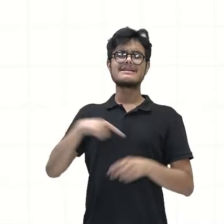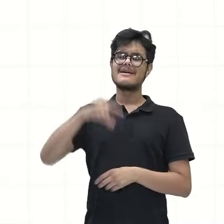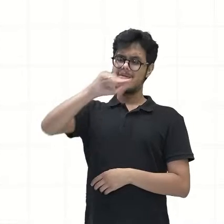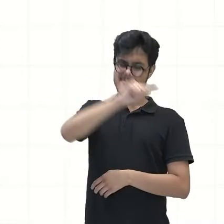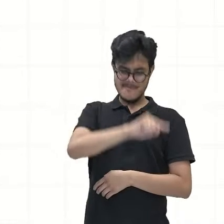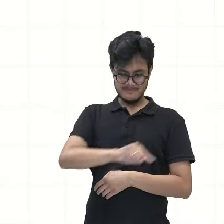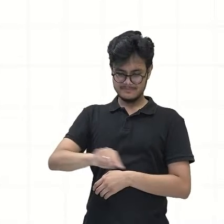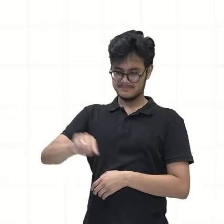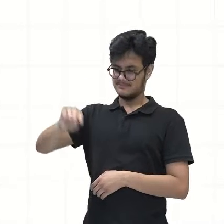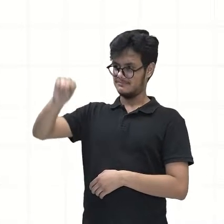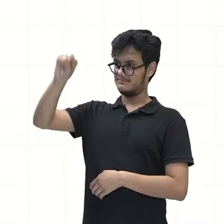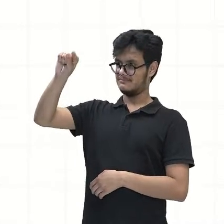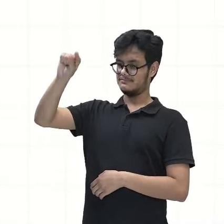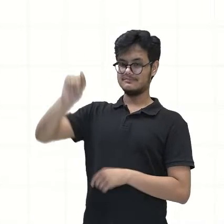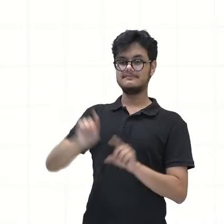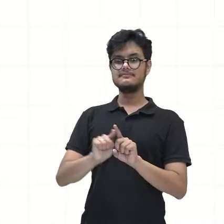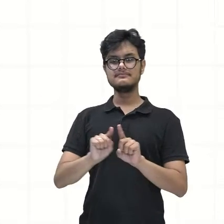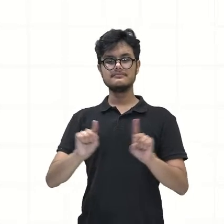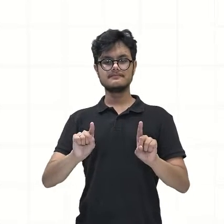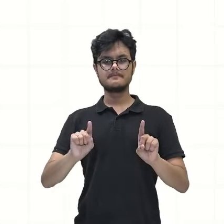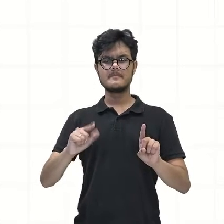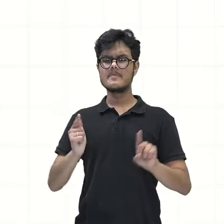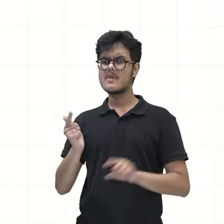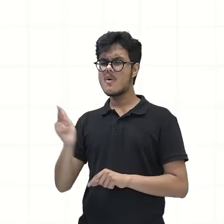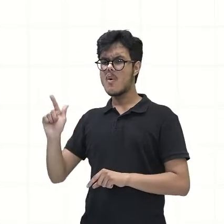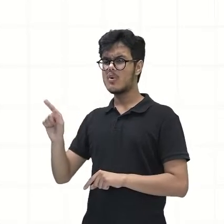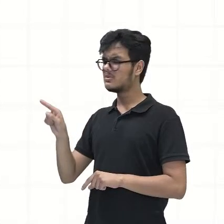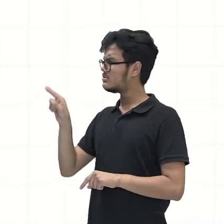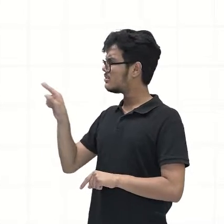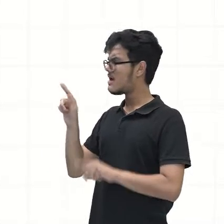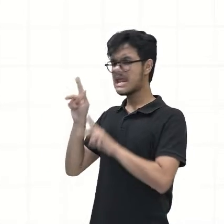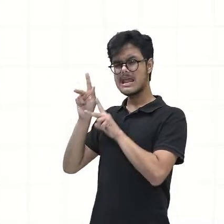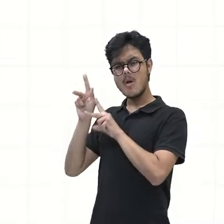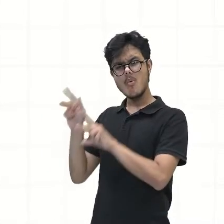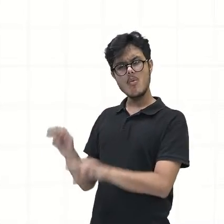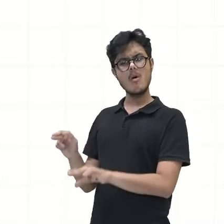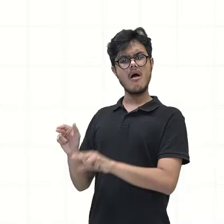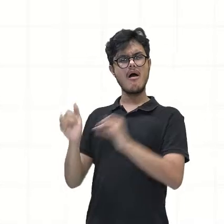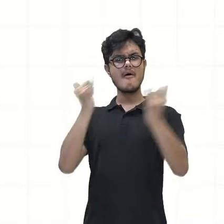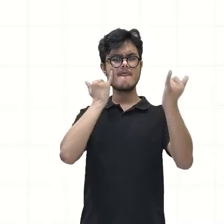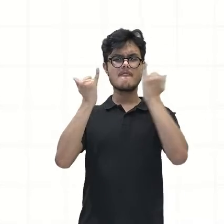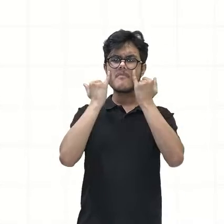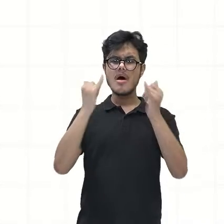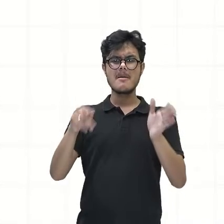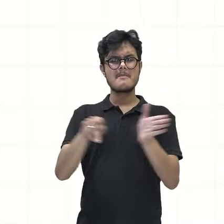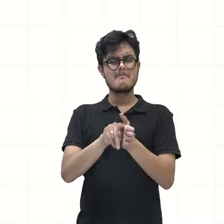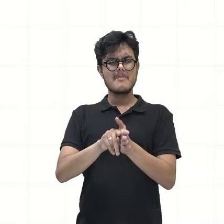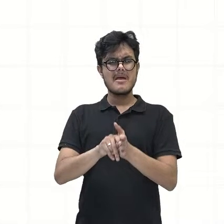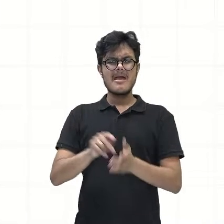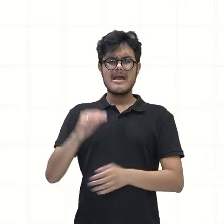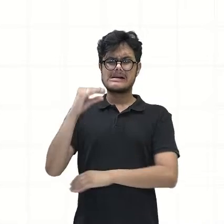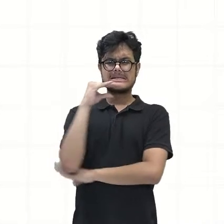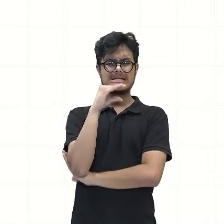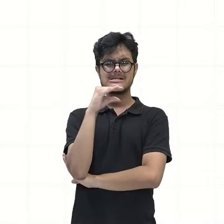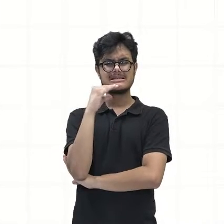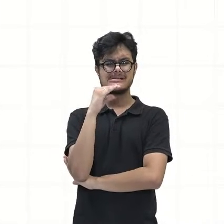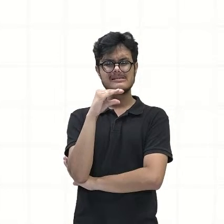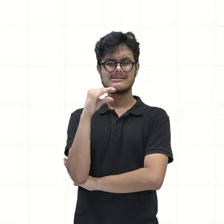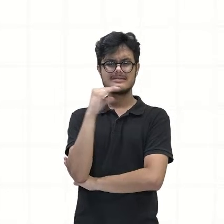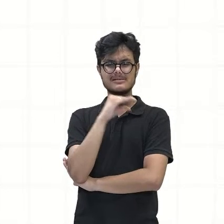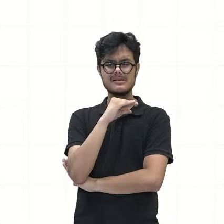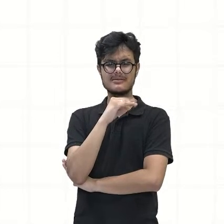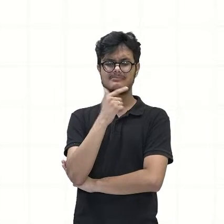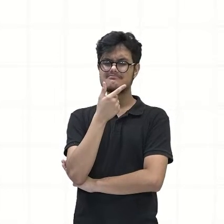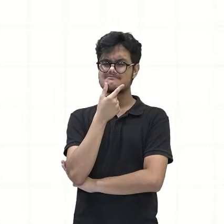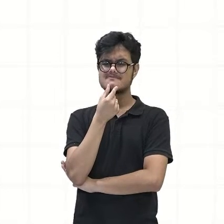legenda. Só que ao lado eu tenho o mesmo gráfico que trabalha os mesmos dados e parece que eles estão todos aqui, ó,